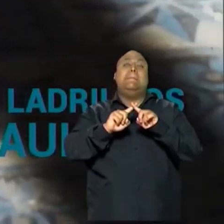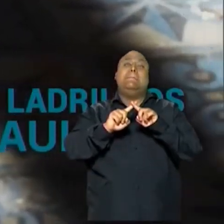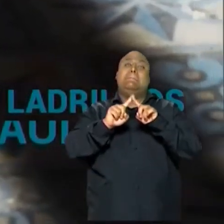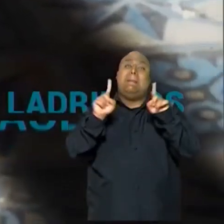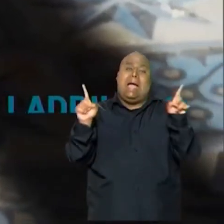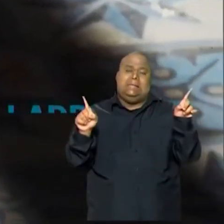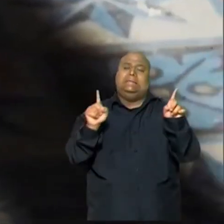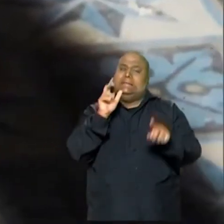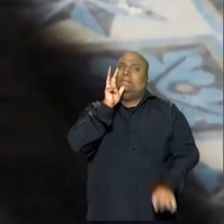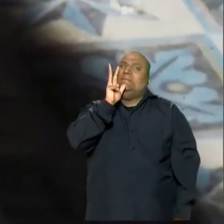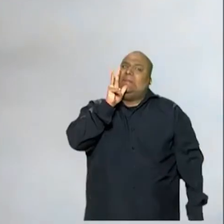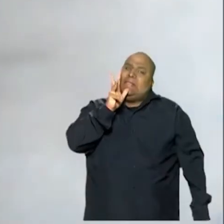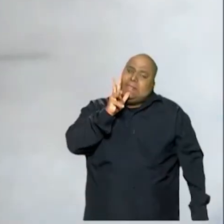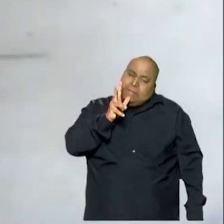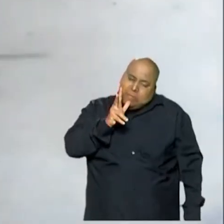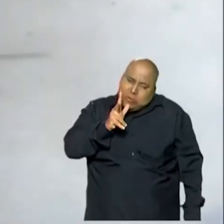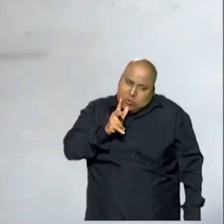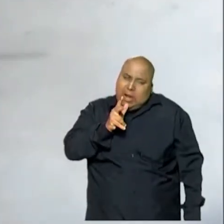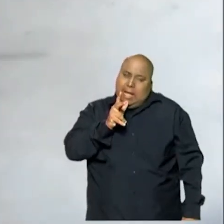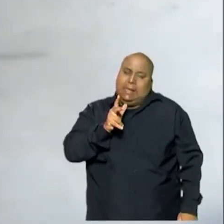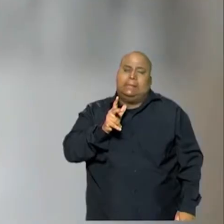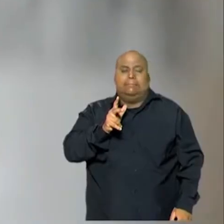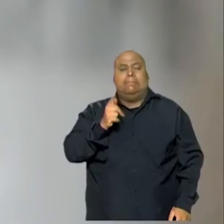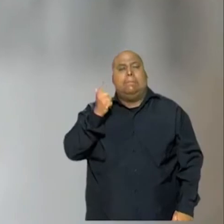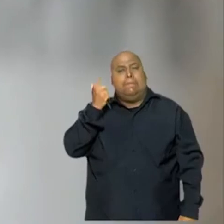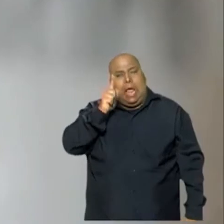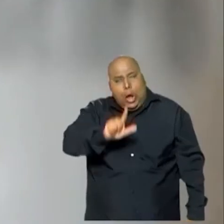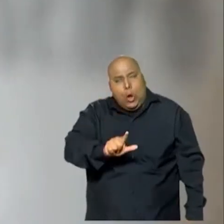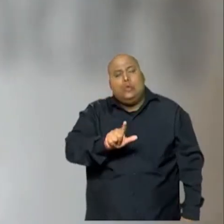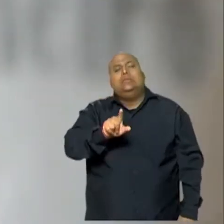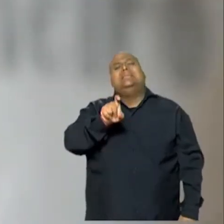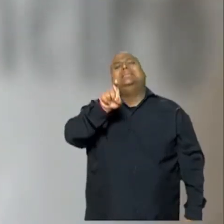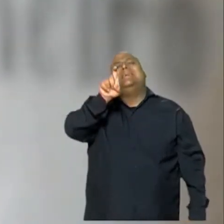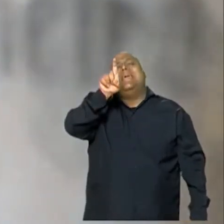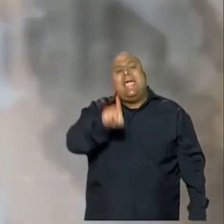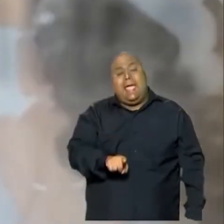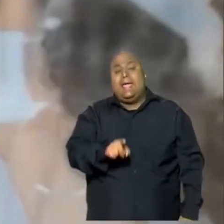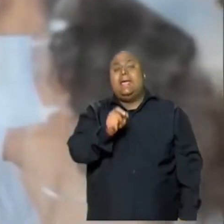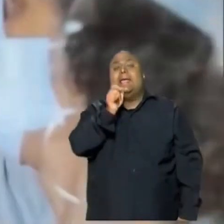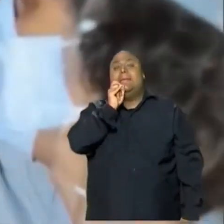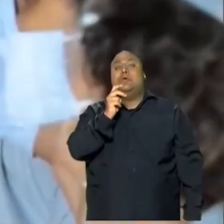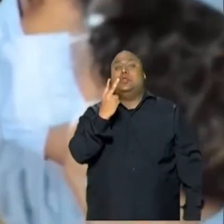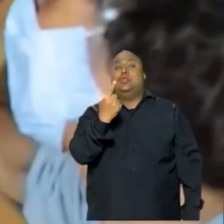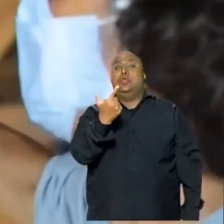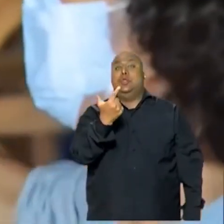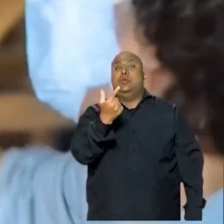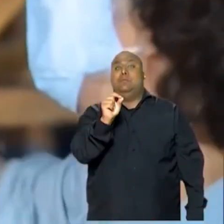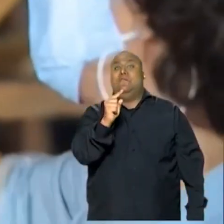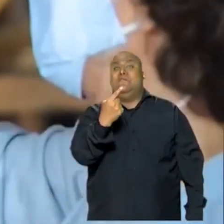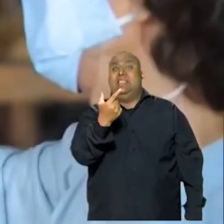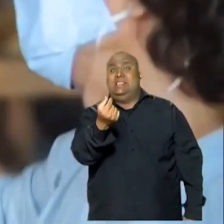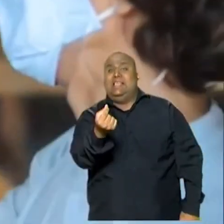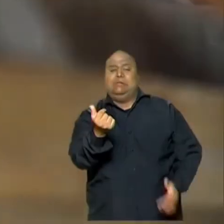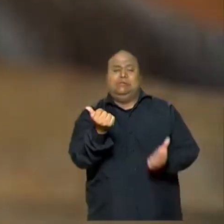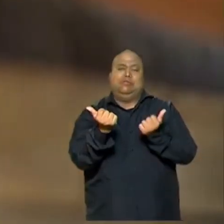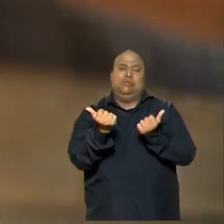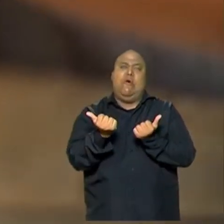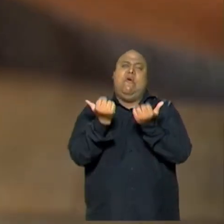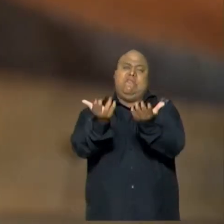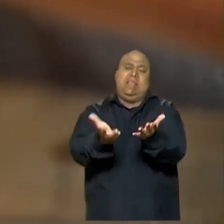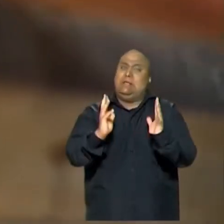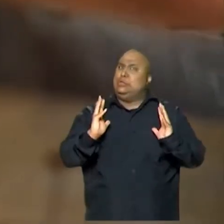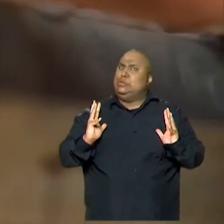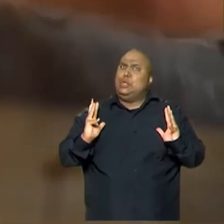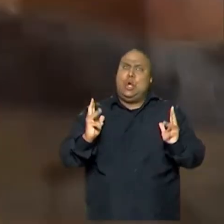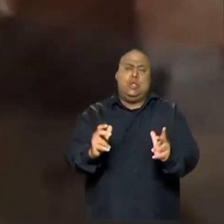um longo caminho a seguir para que a gente possa, em 2026, devolver o museu